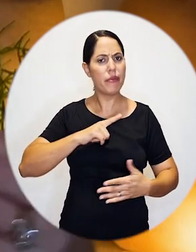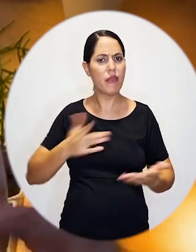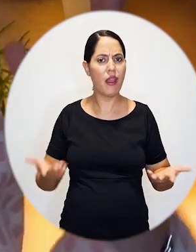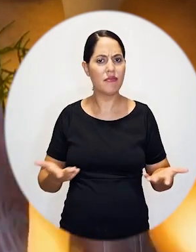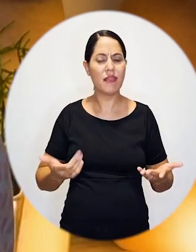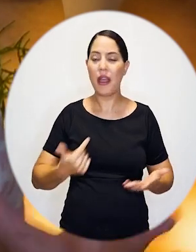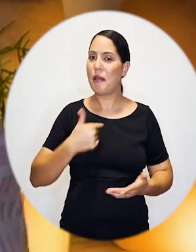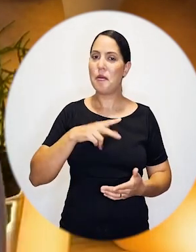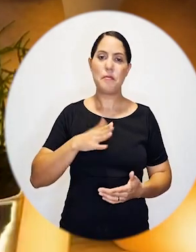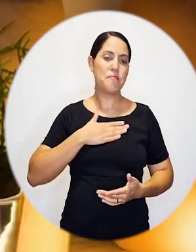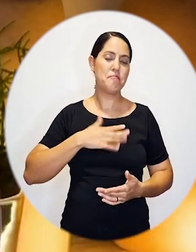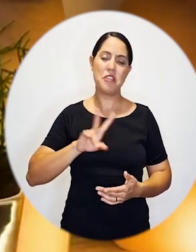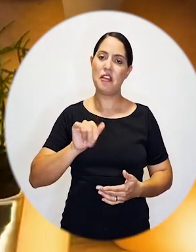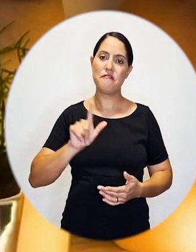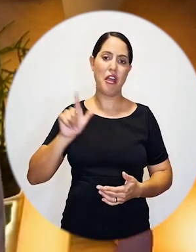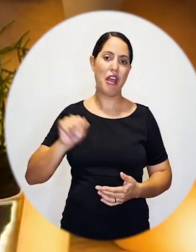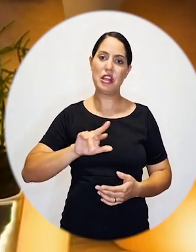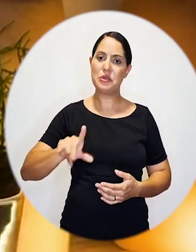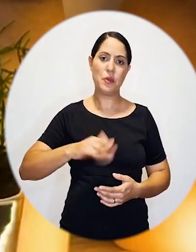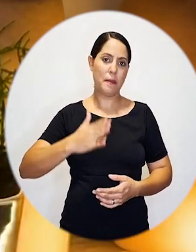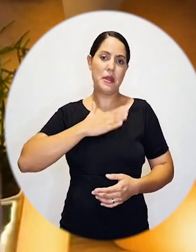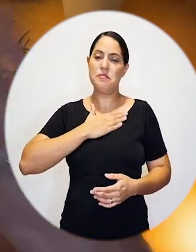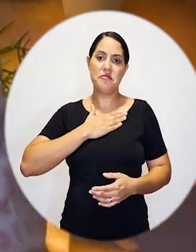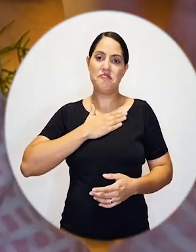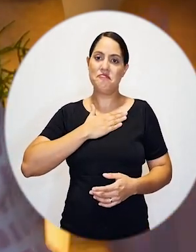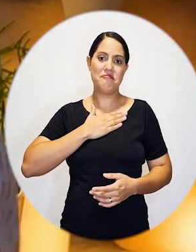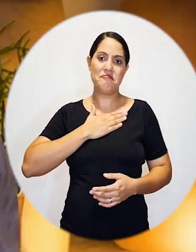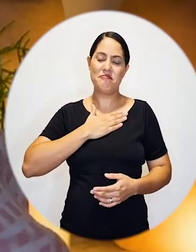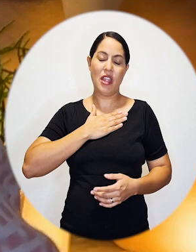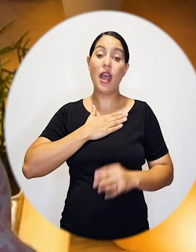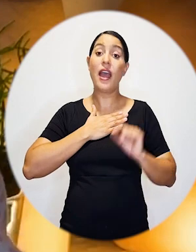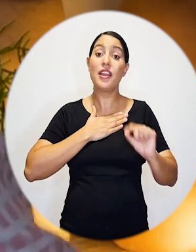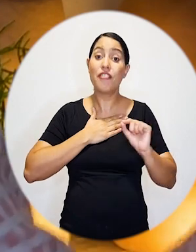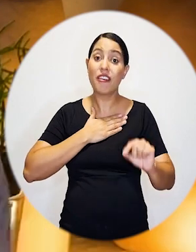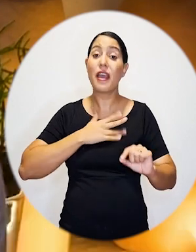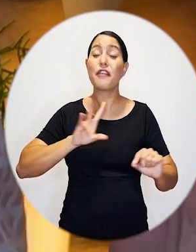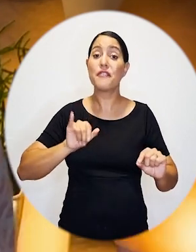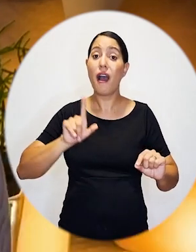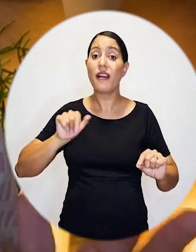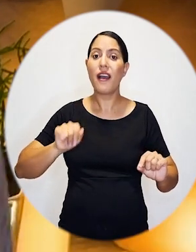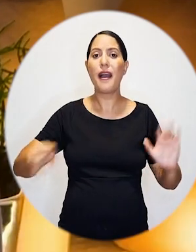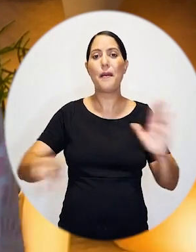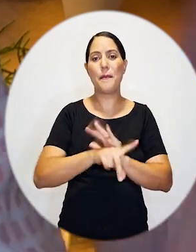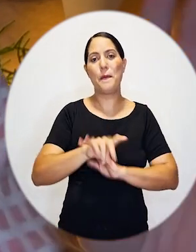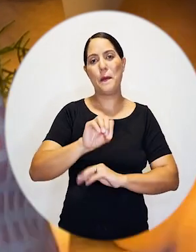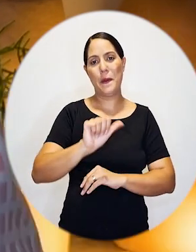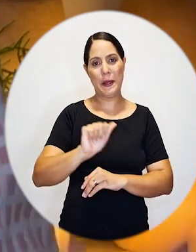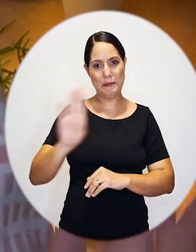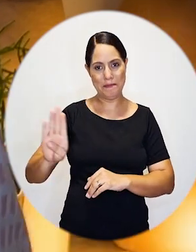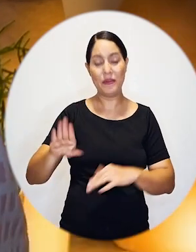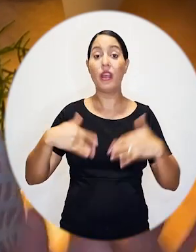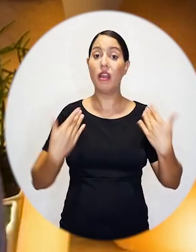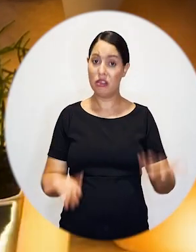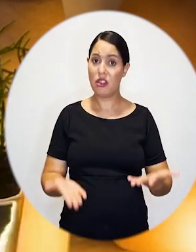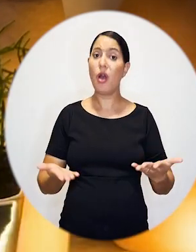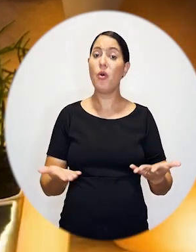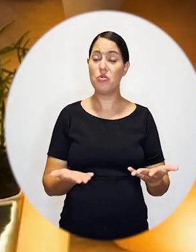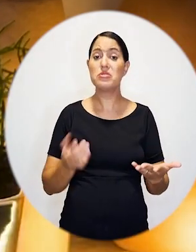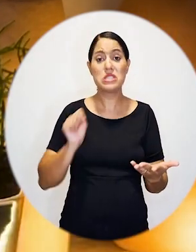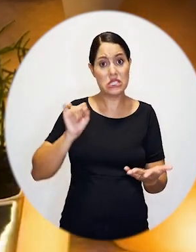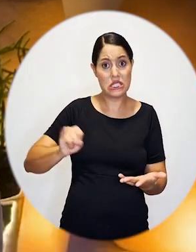muita consciência desse meu papel. A minha vaga não pertence a mim, Daniela. A minha vaga pertence à Ordem dos Advogados do